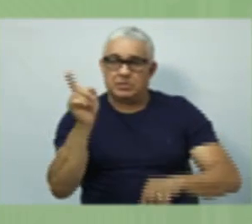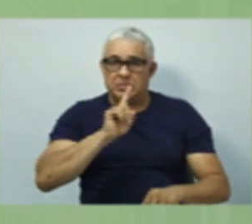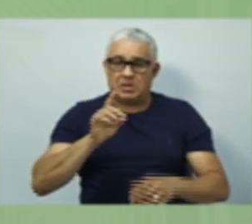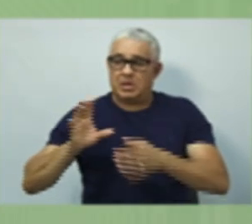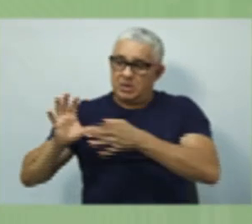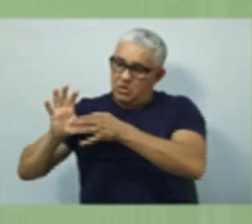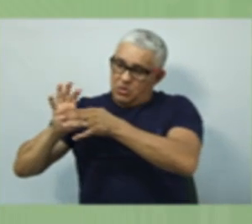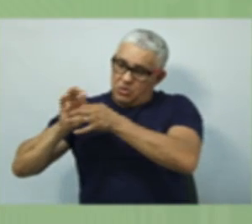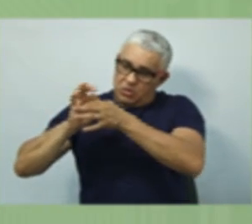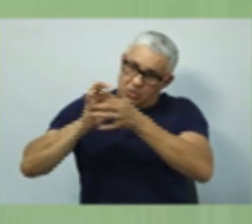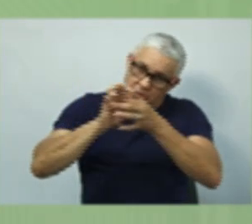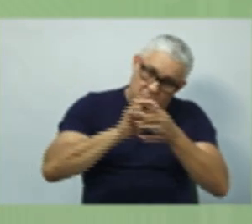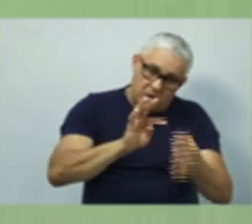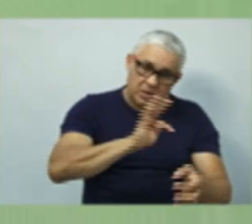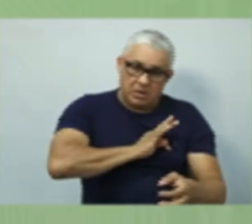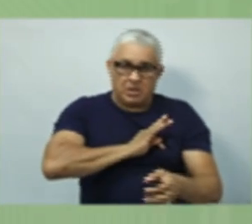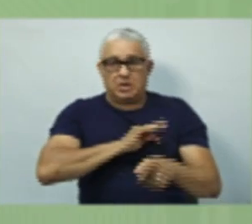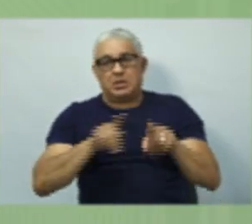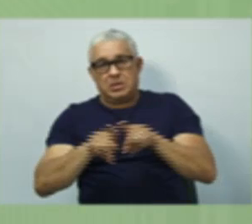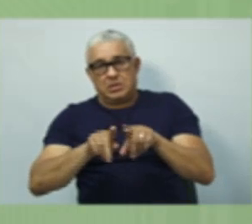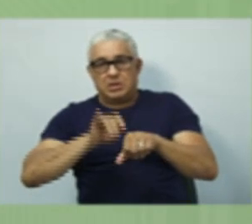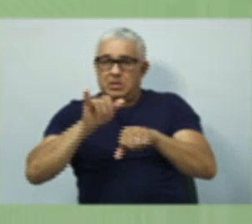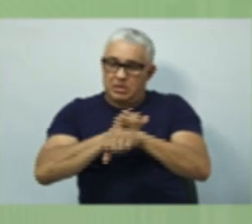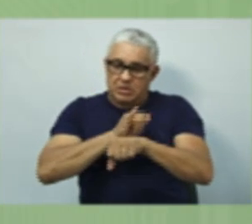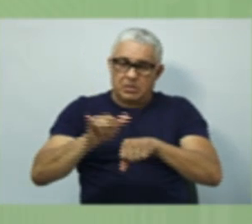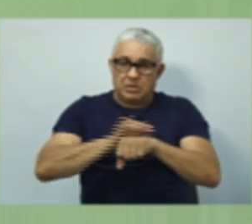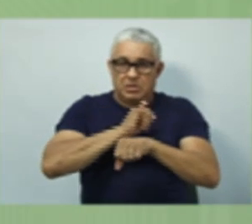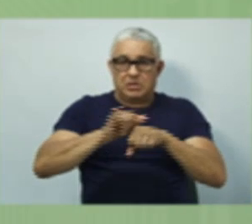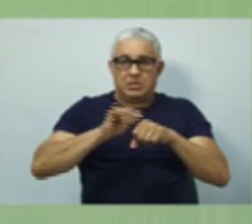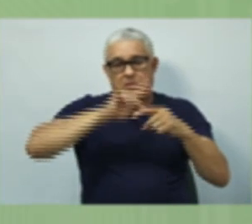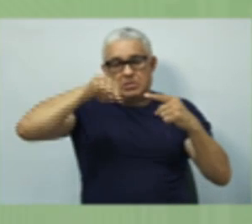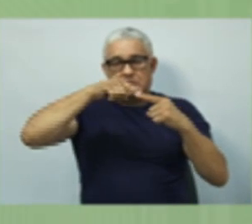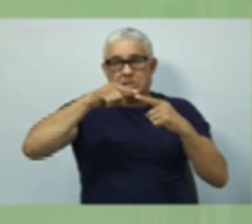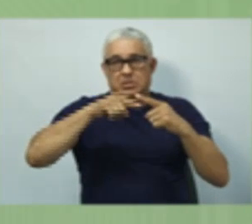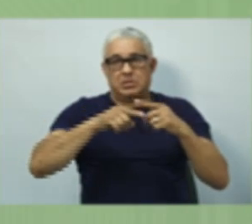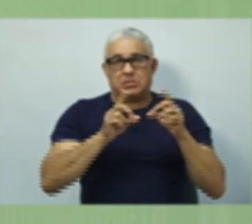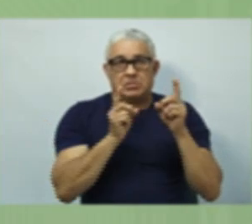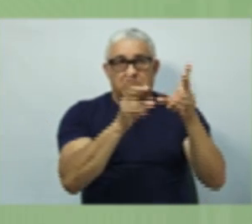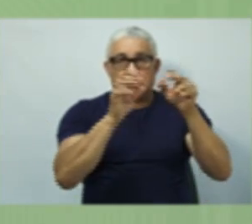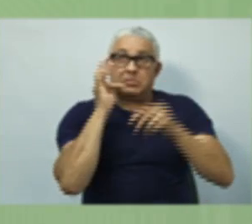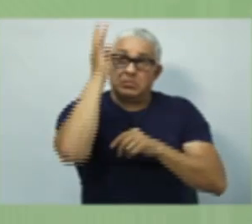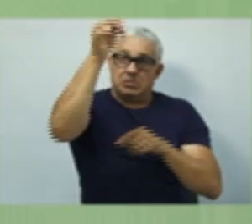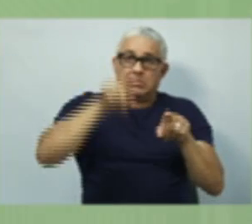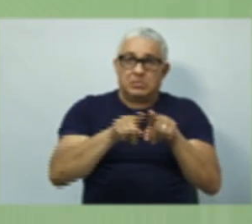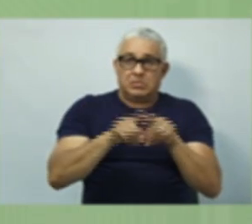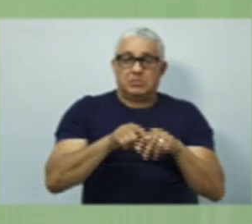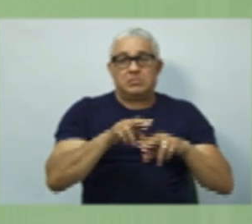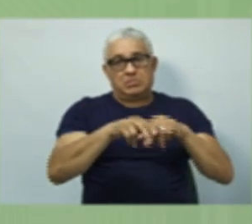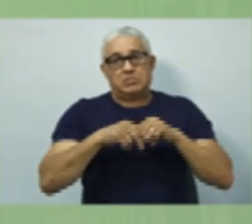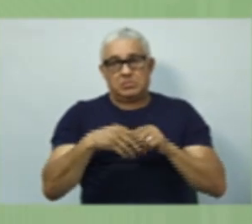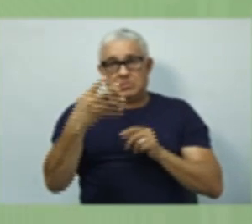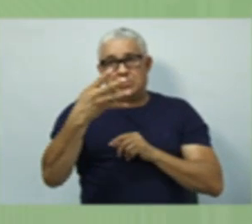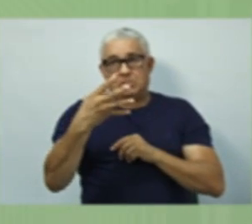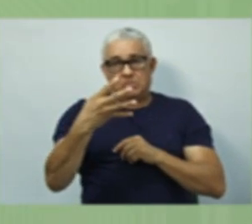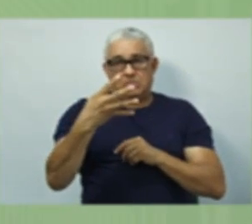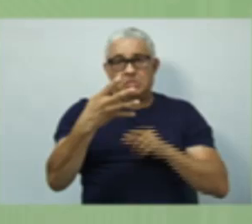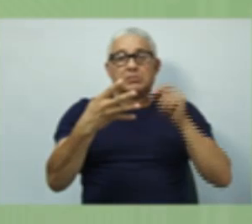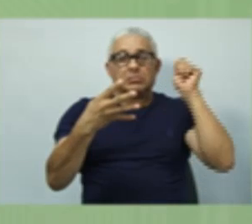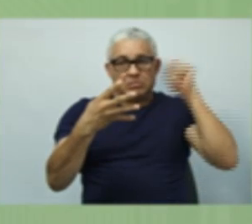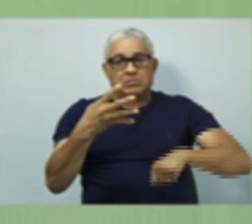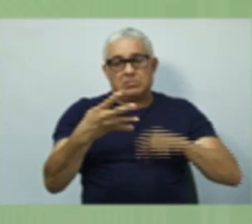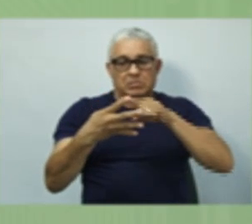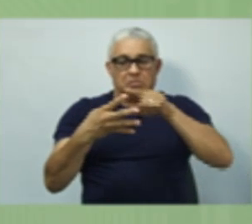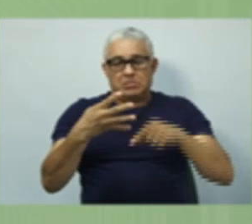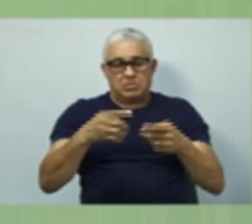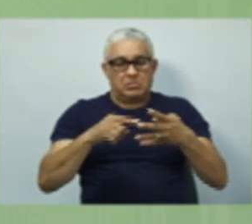de técnicas e métodos destinados ao desenvolvimento das vendas mediante 4 possibilidades, que é